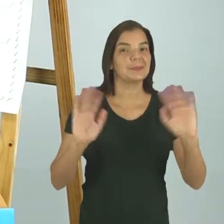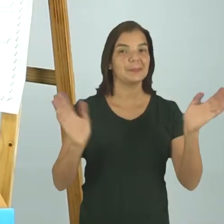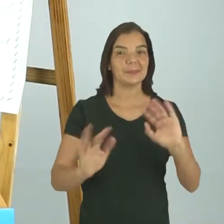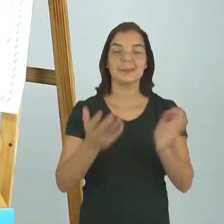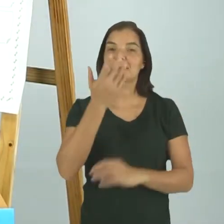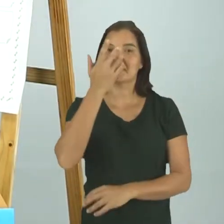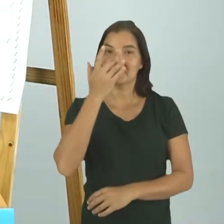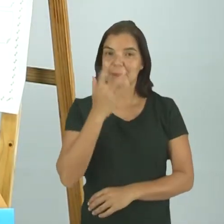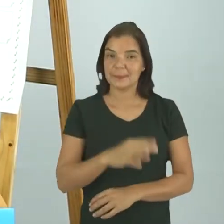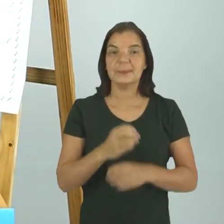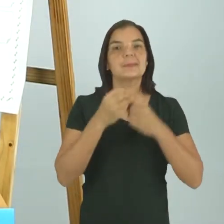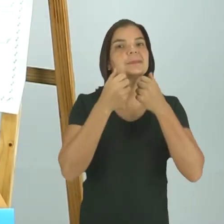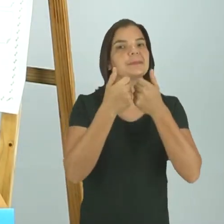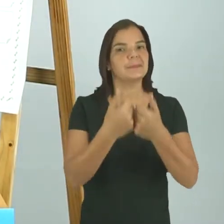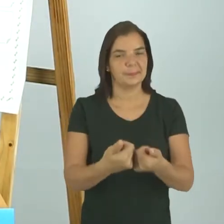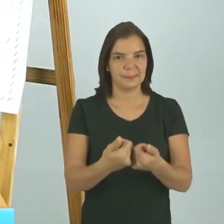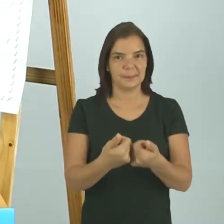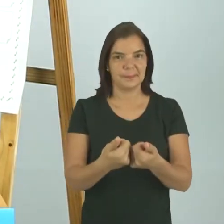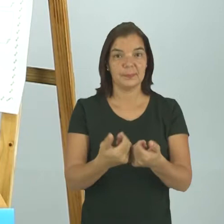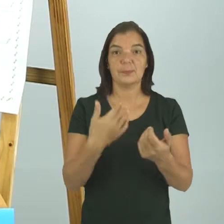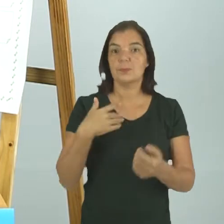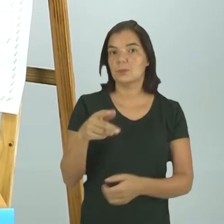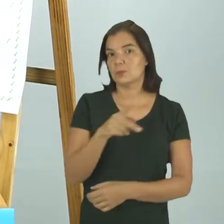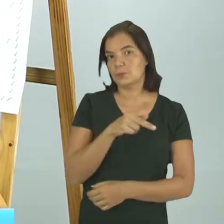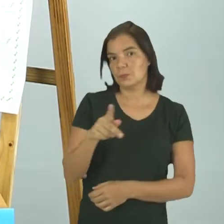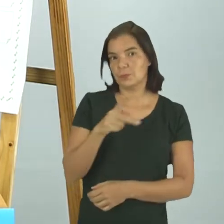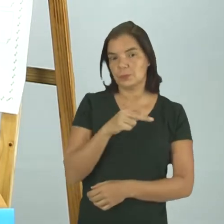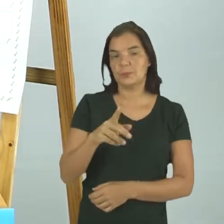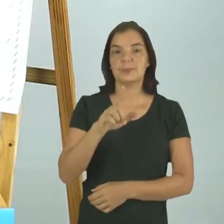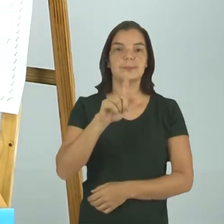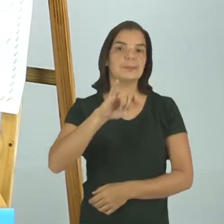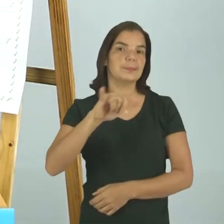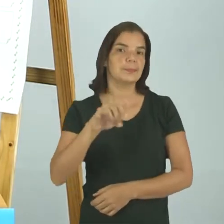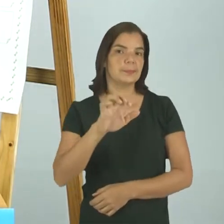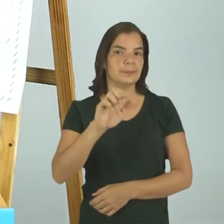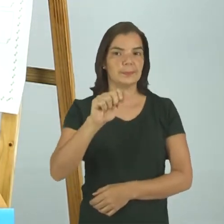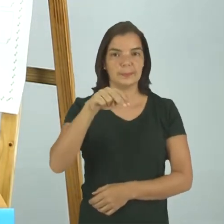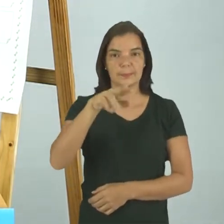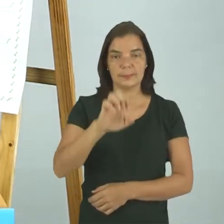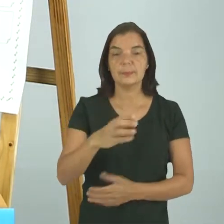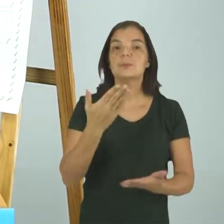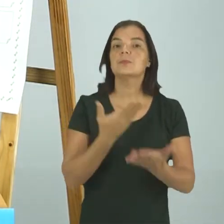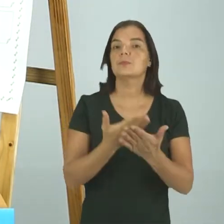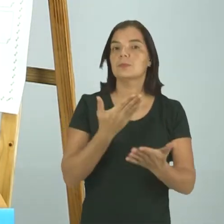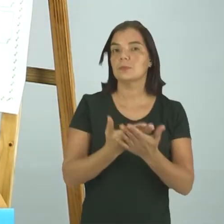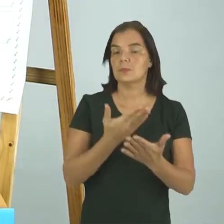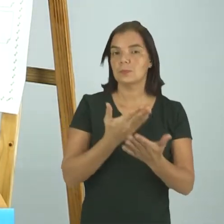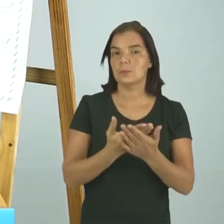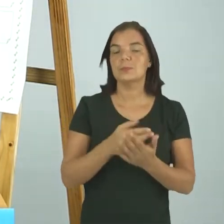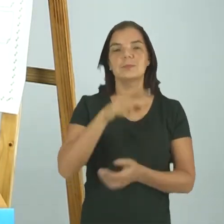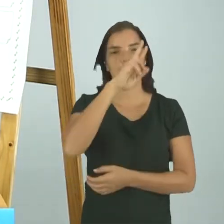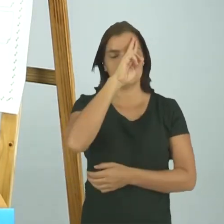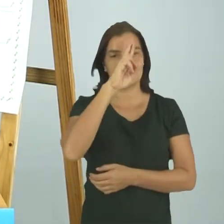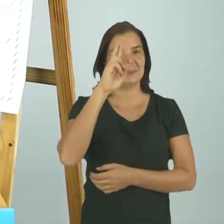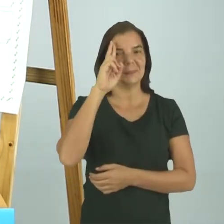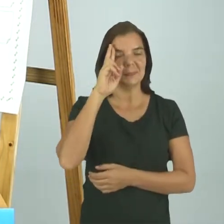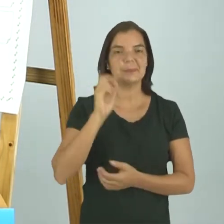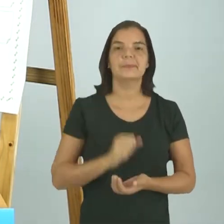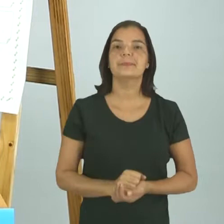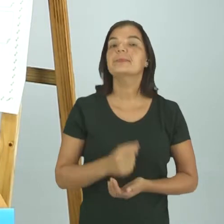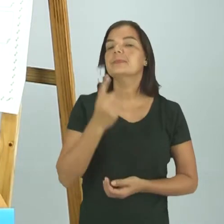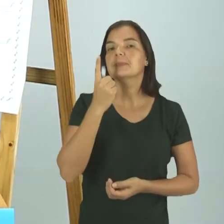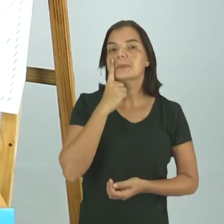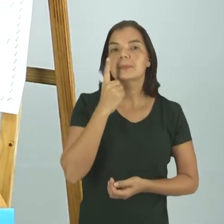Olá, crianças! Tudo bem? Eu sou a professora Jeane. Hoje nós vamos estudar História.